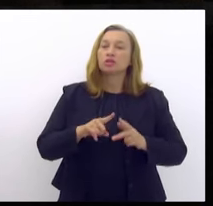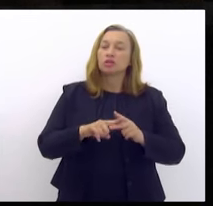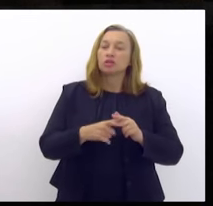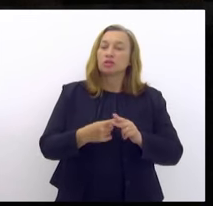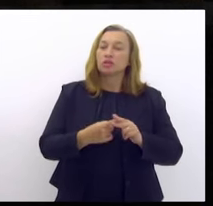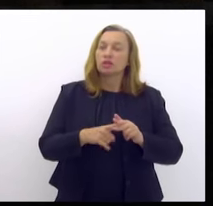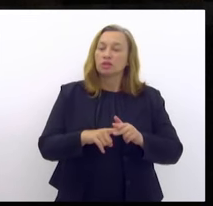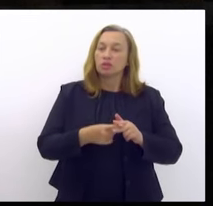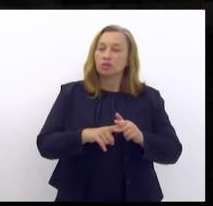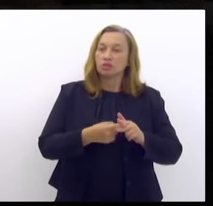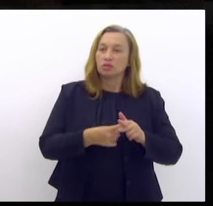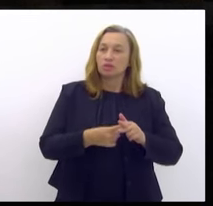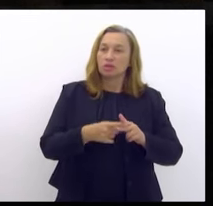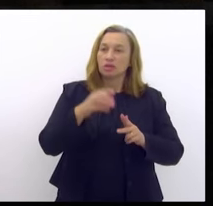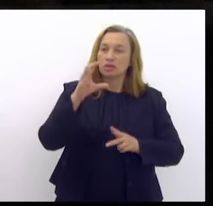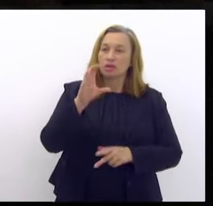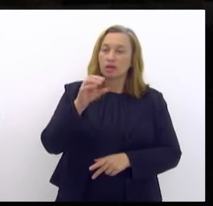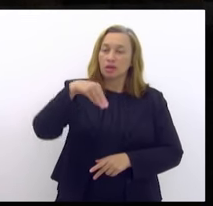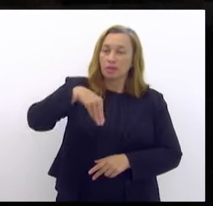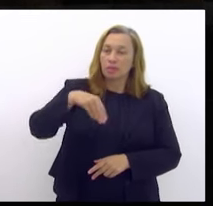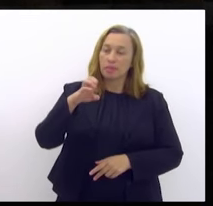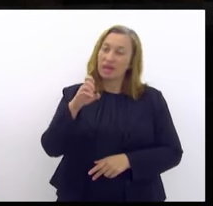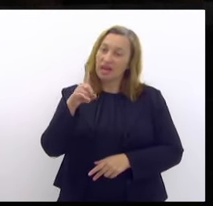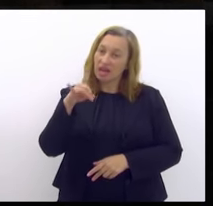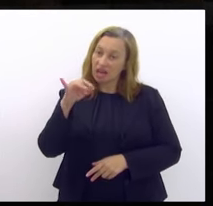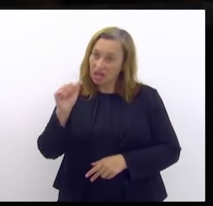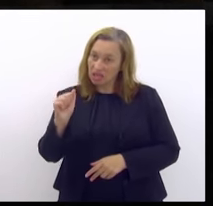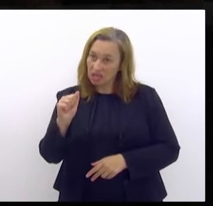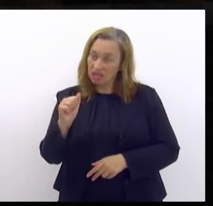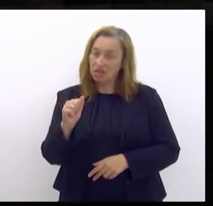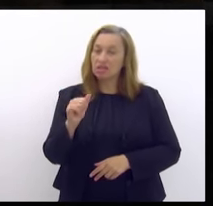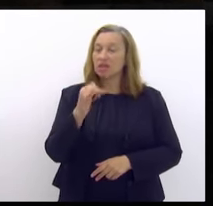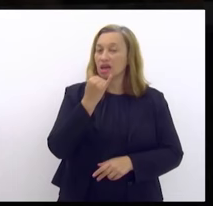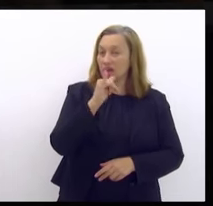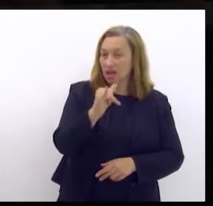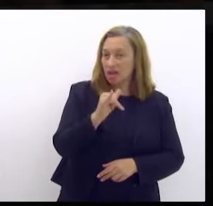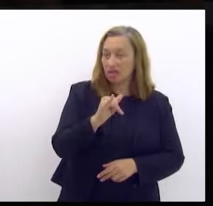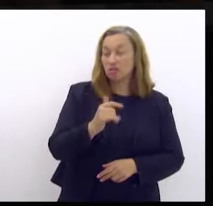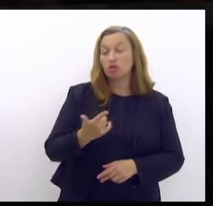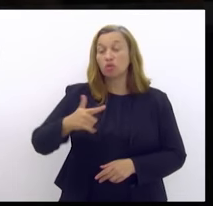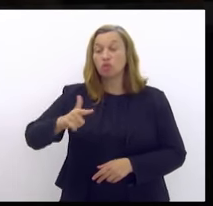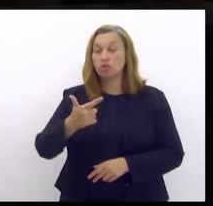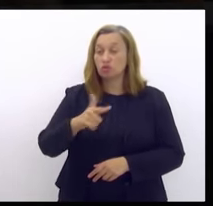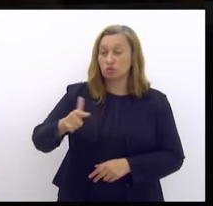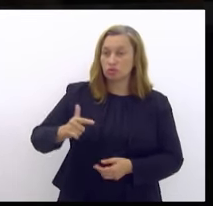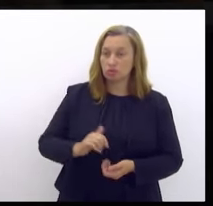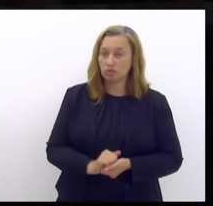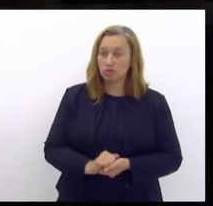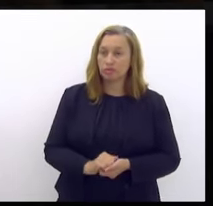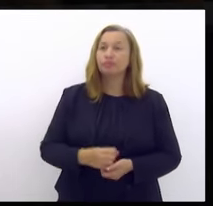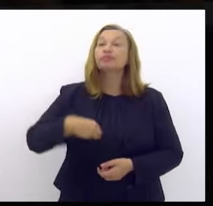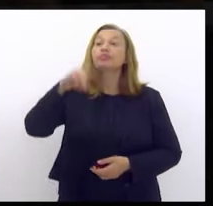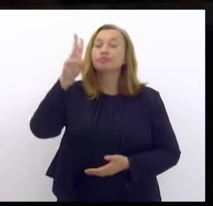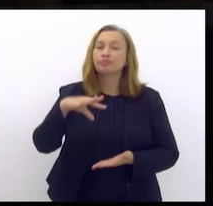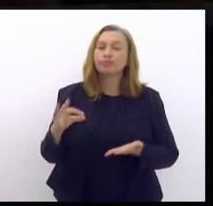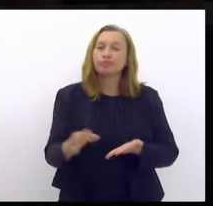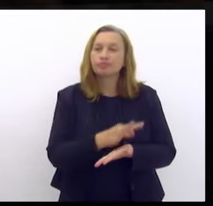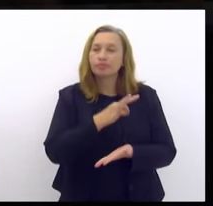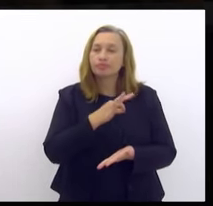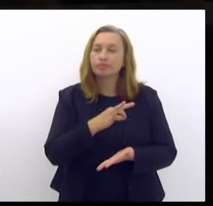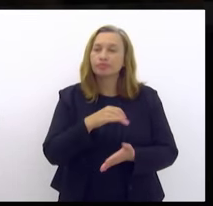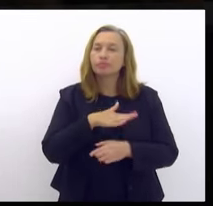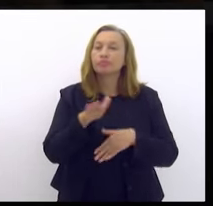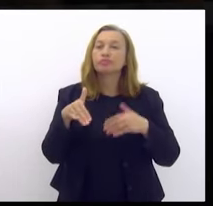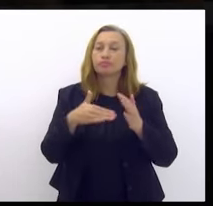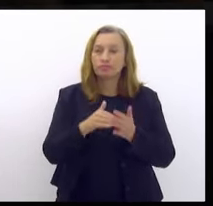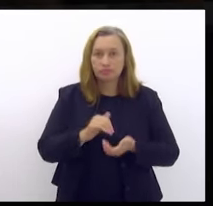mecânicas, eletromecânicas, computacionais, etc., etc. Quem pode assinar o laudo